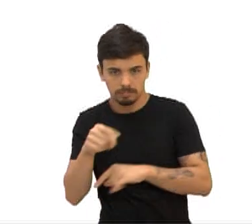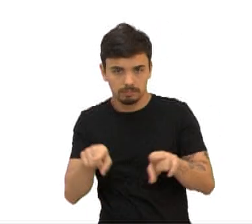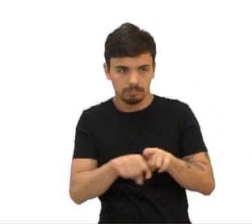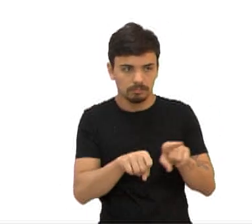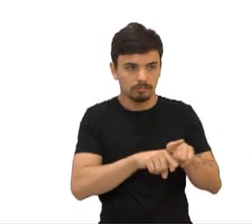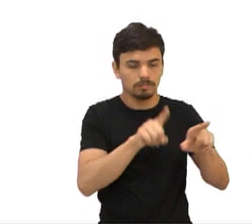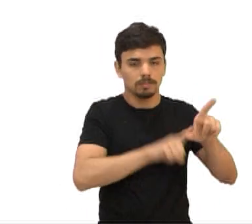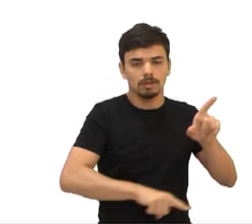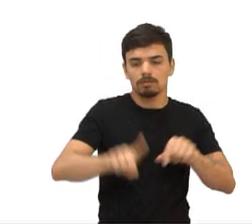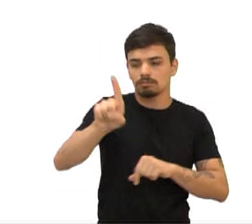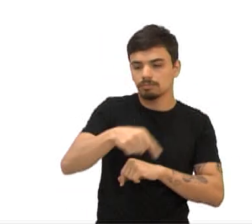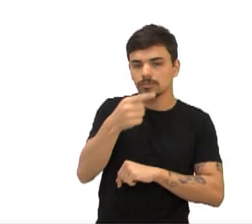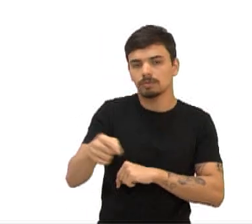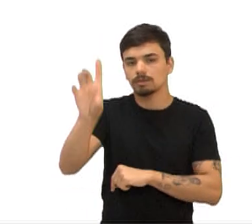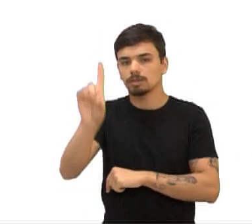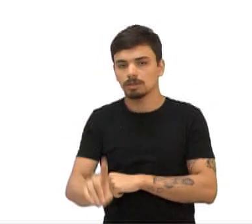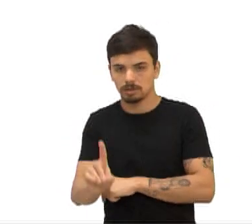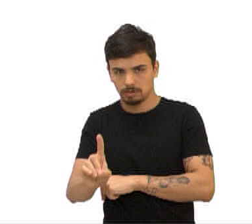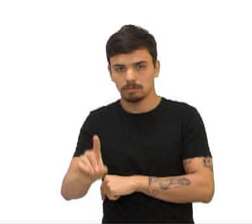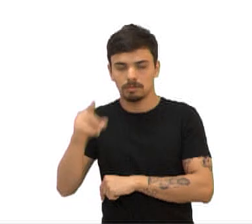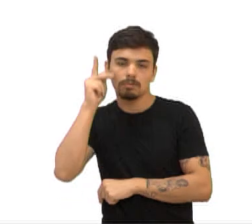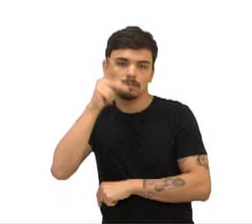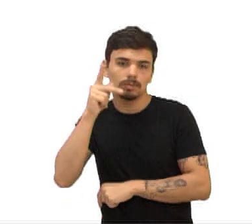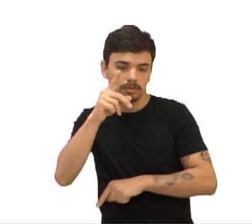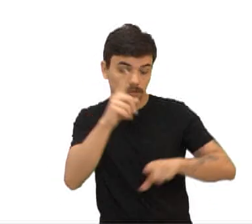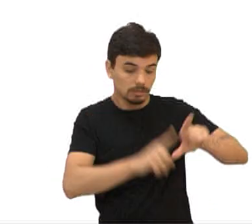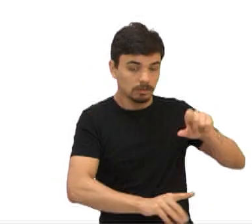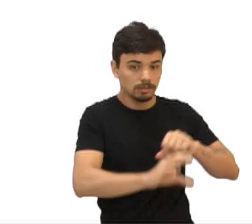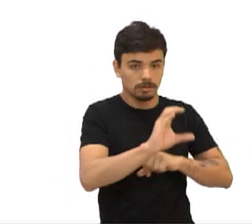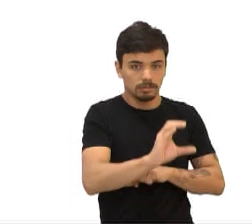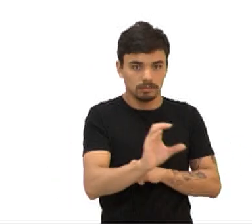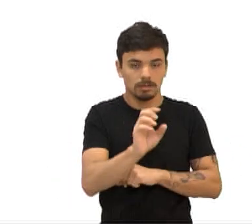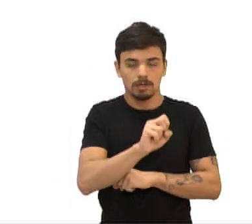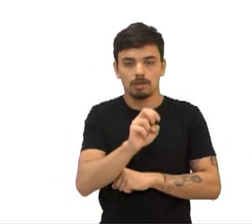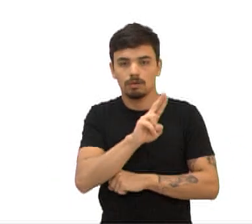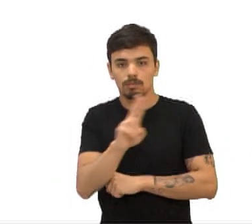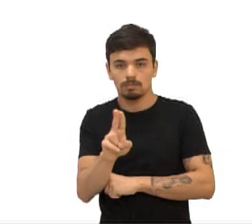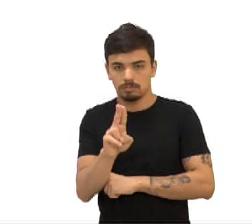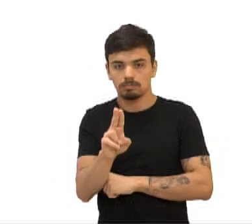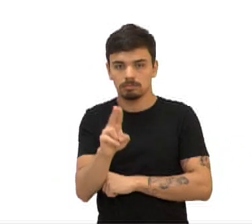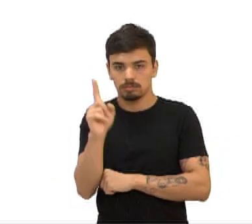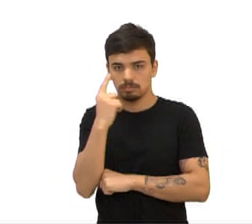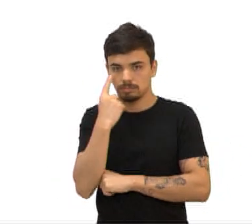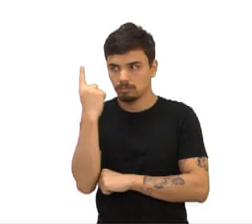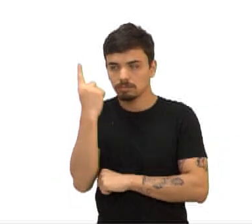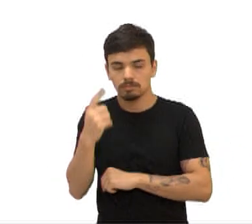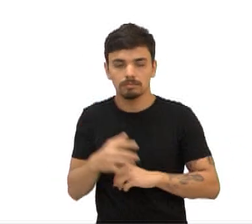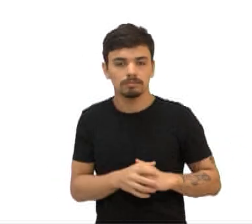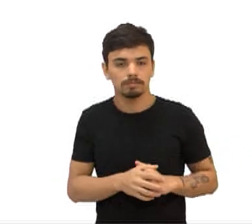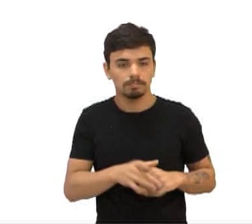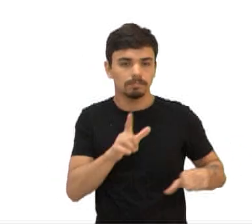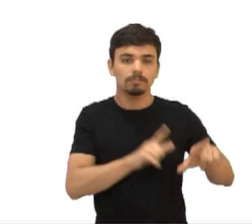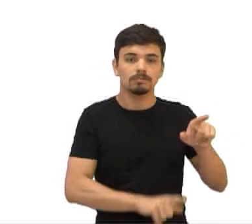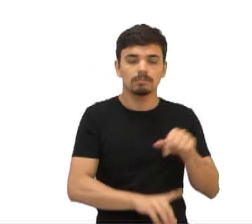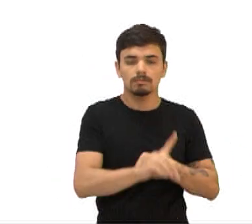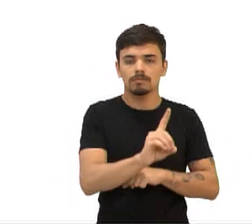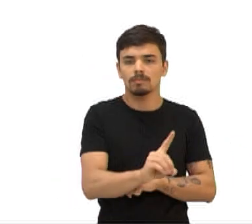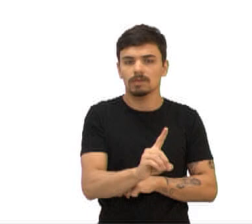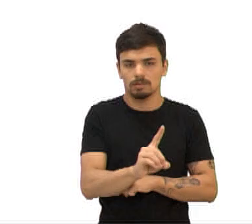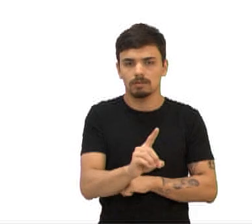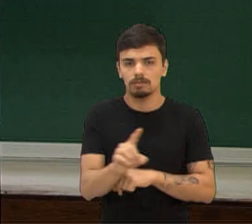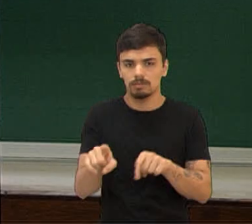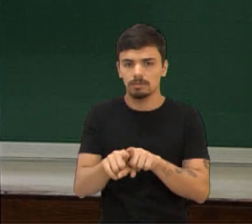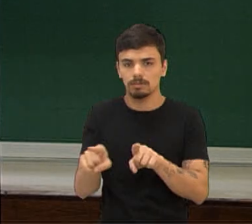dos direitos políticos, C, superação dos chamados currais eleitorais, D, afirmação do